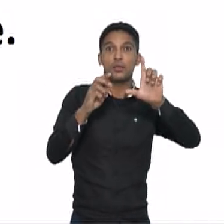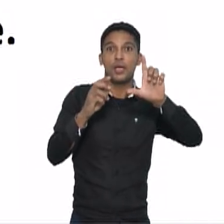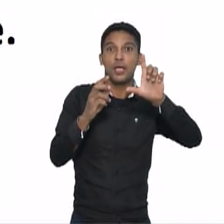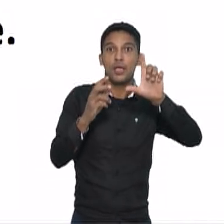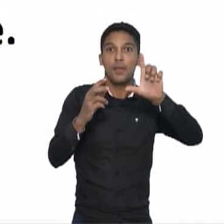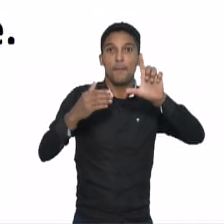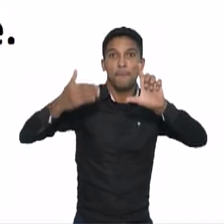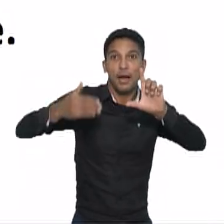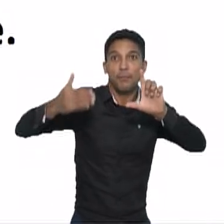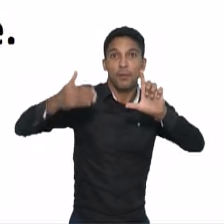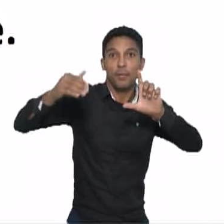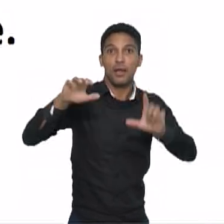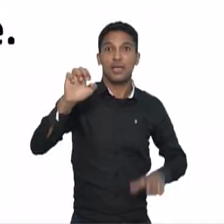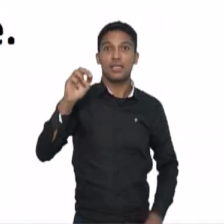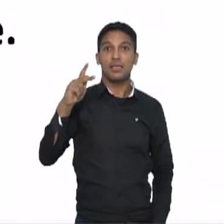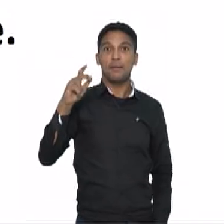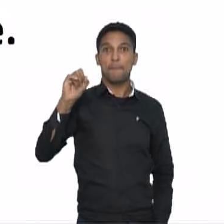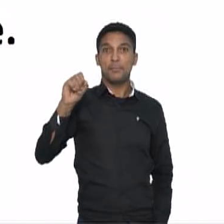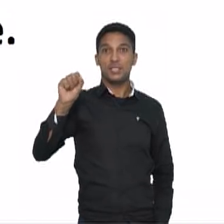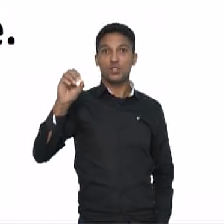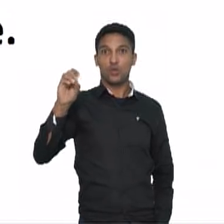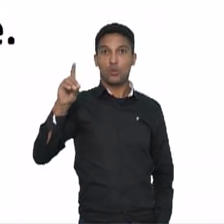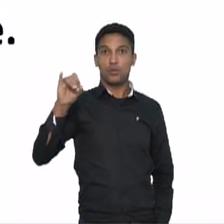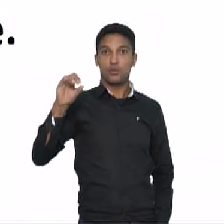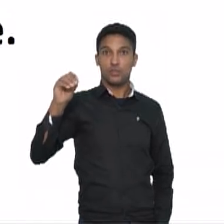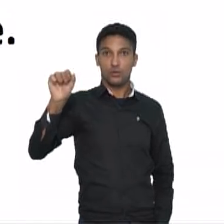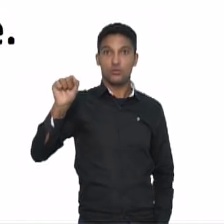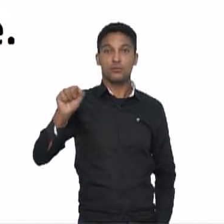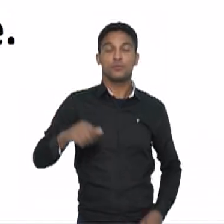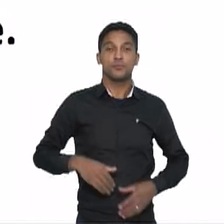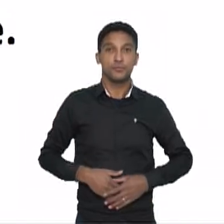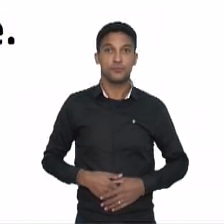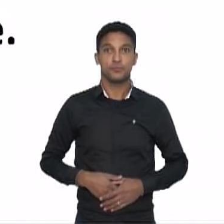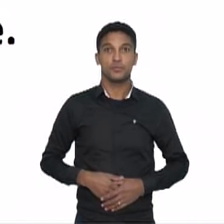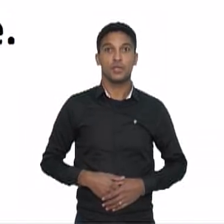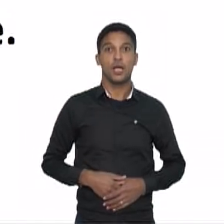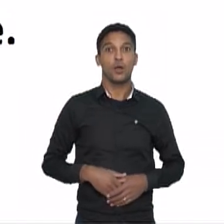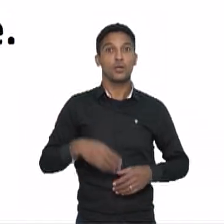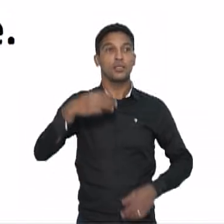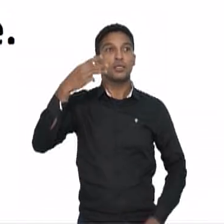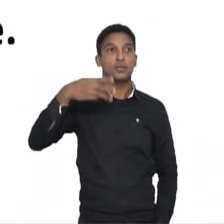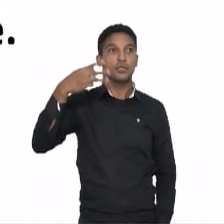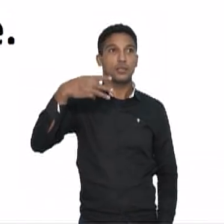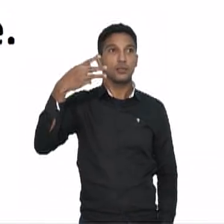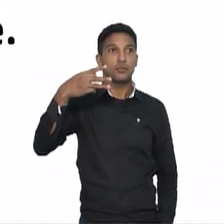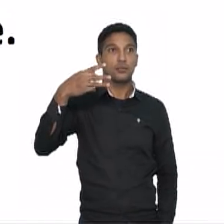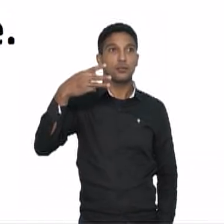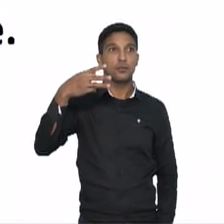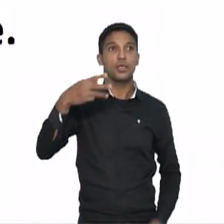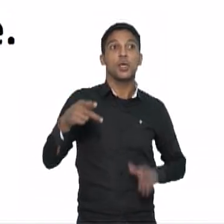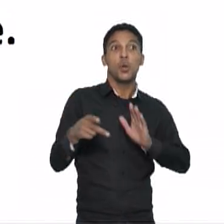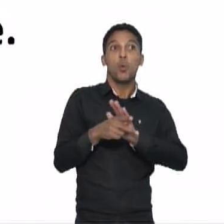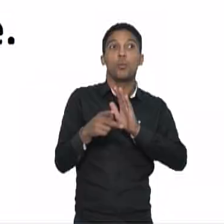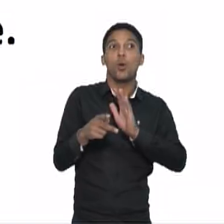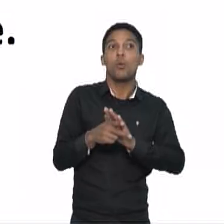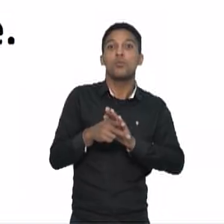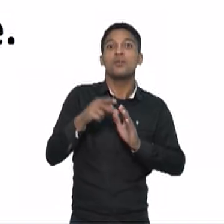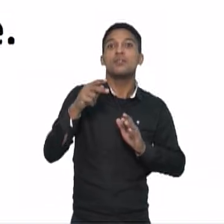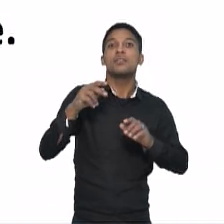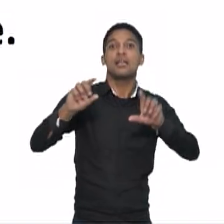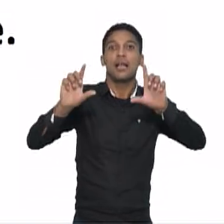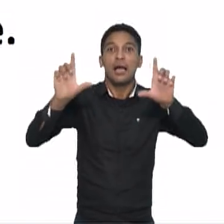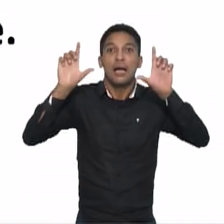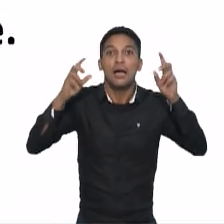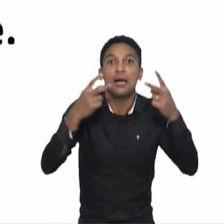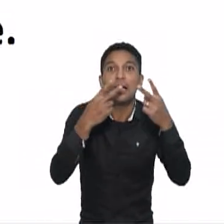3. Sobre o formato serial da narrativa. A. Na atualidade tem perdido influência, pois não há tempo